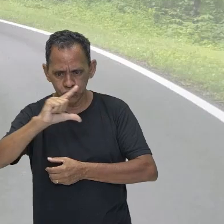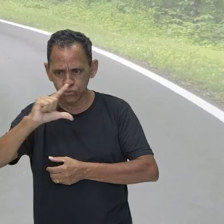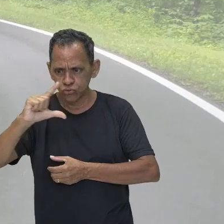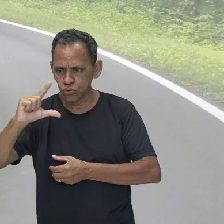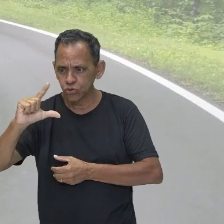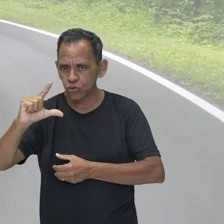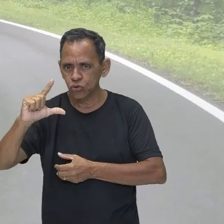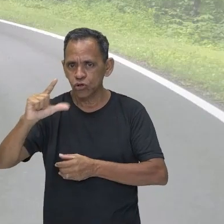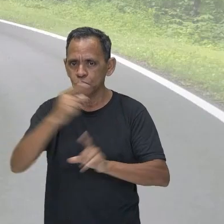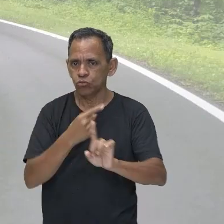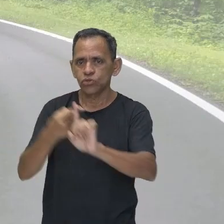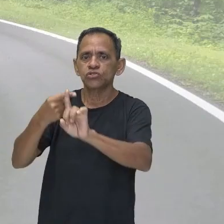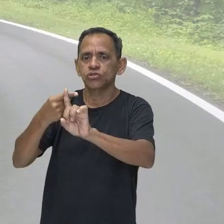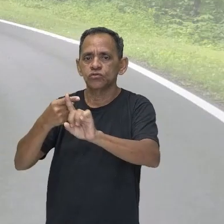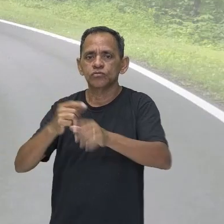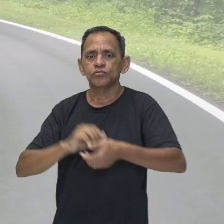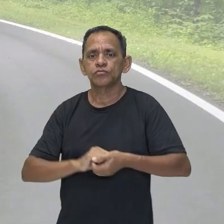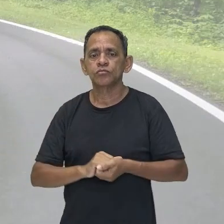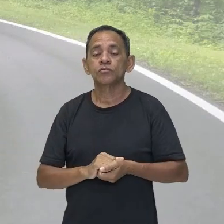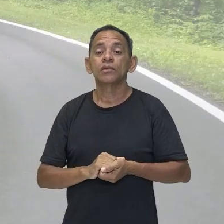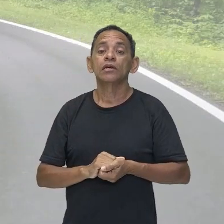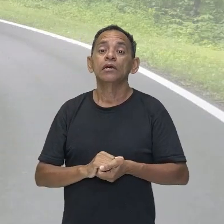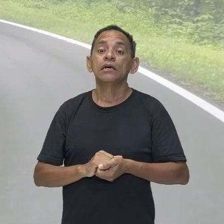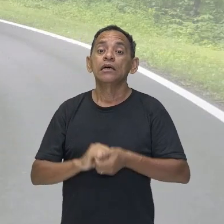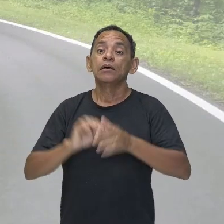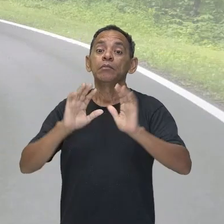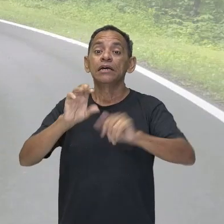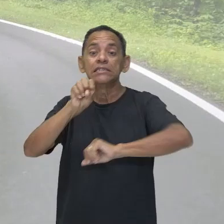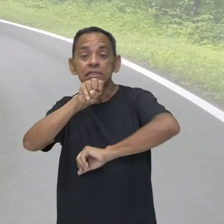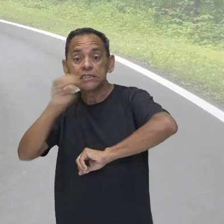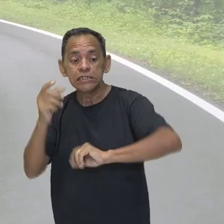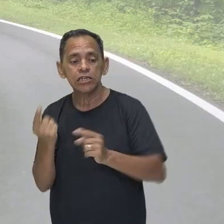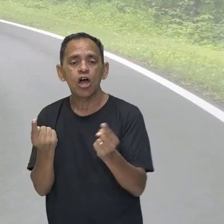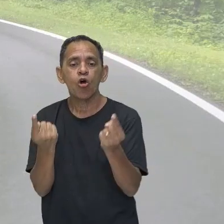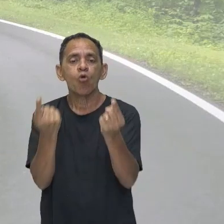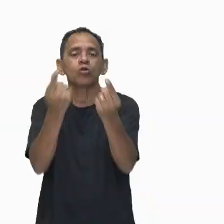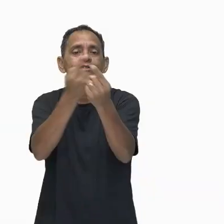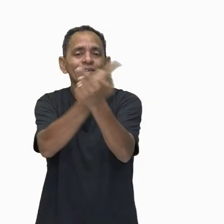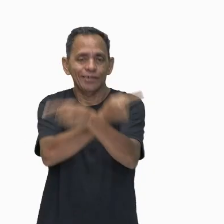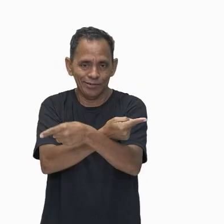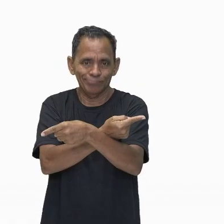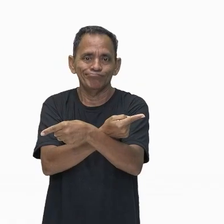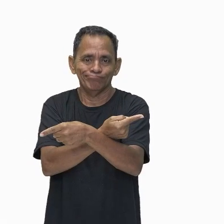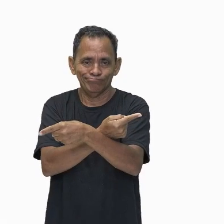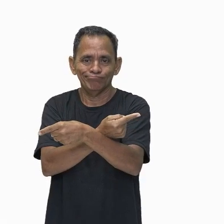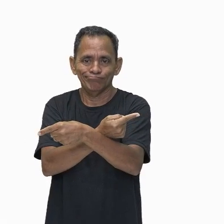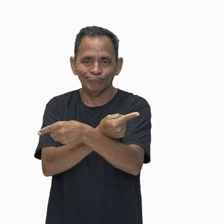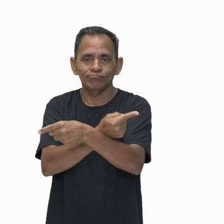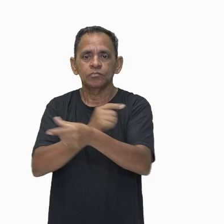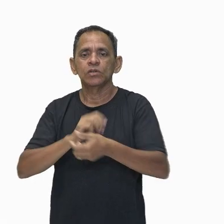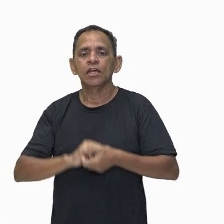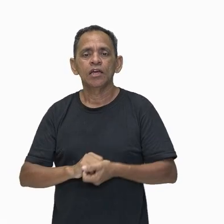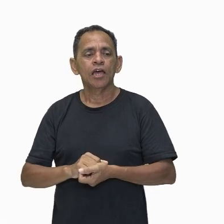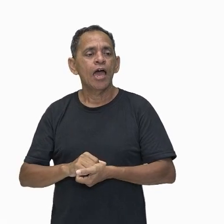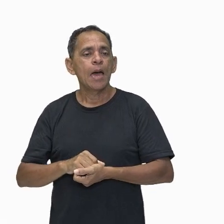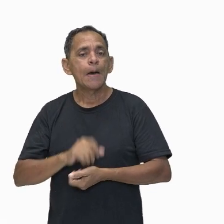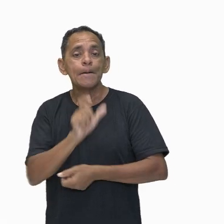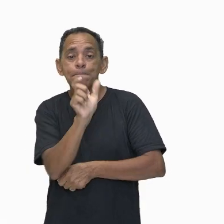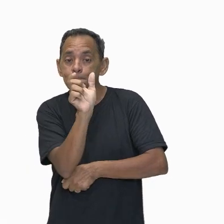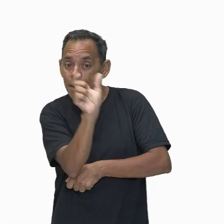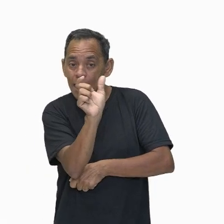tá, pessoal? Por outro lado, o movimento também pode ser classificado como retrógrado, tá,